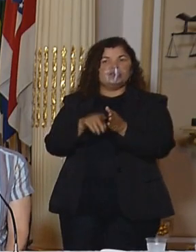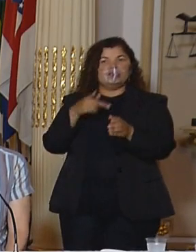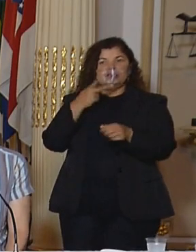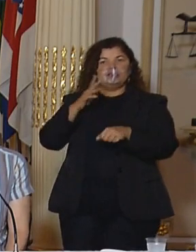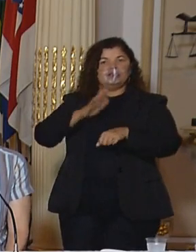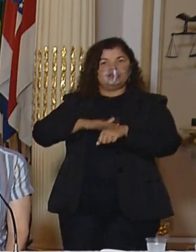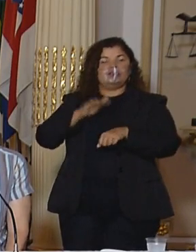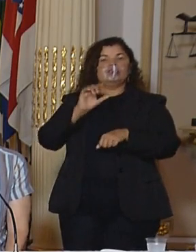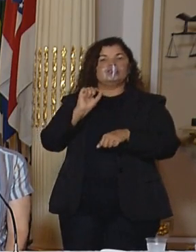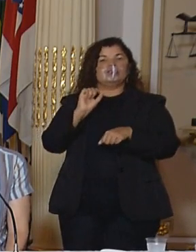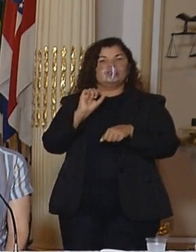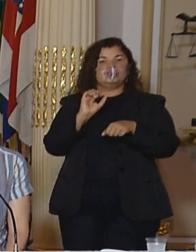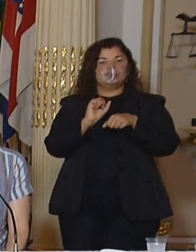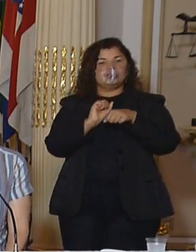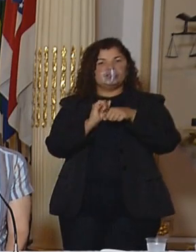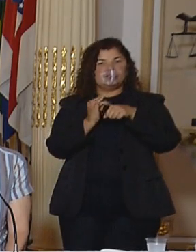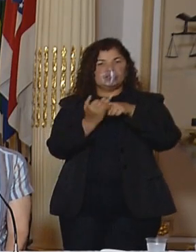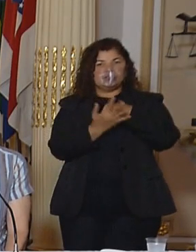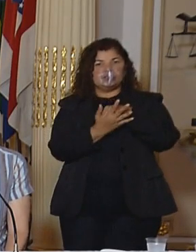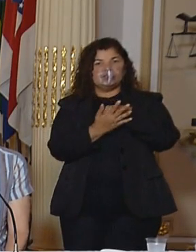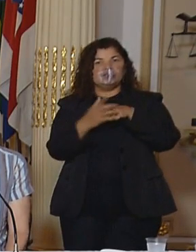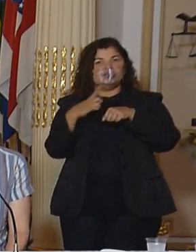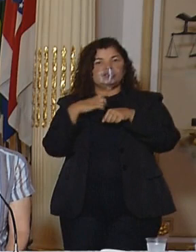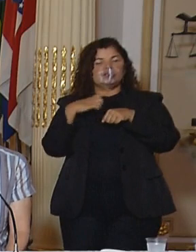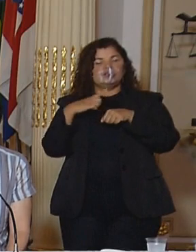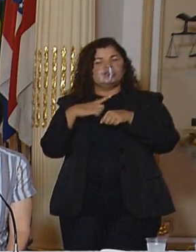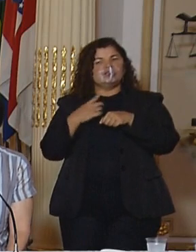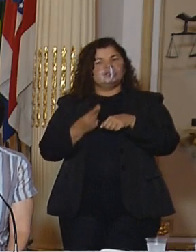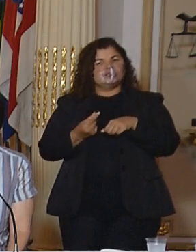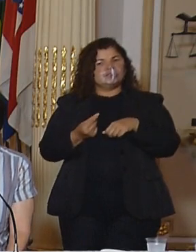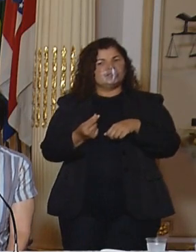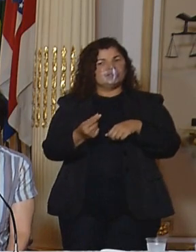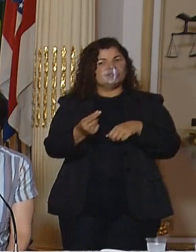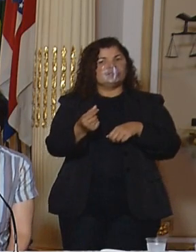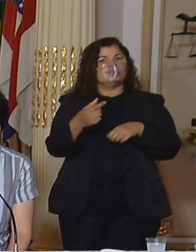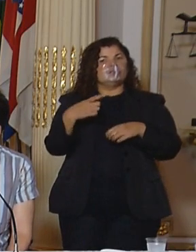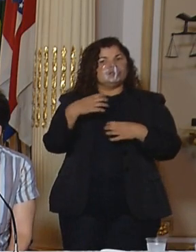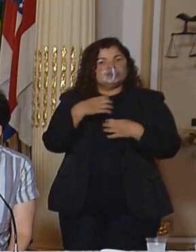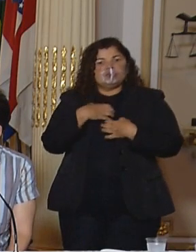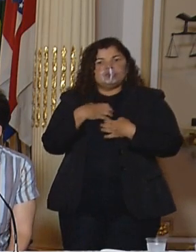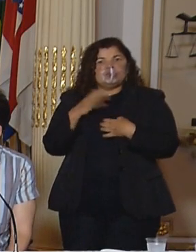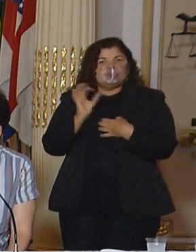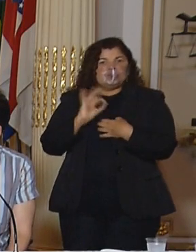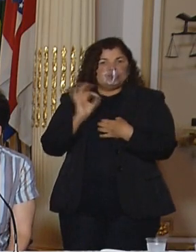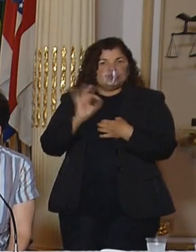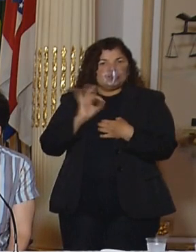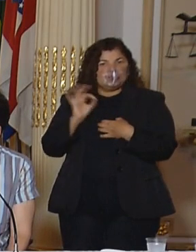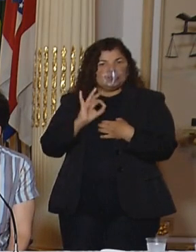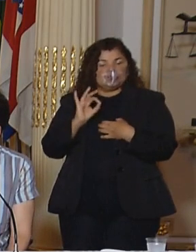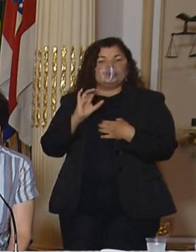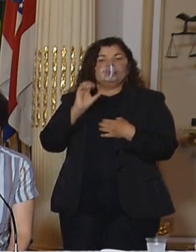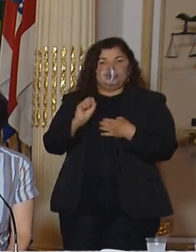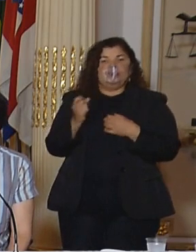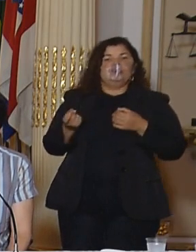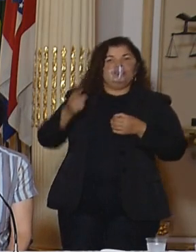de vírus que permaneceram ali por um período, mesmo a pessoa assintomática, e eles voltam a apresentar